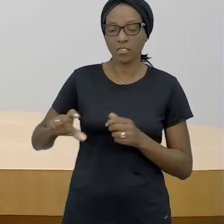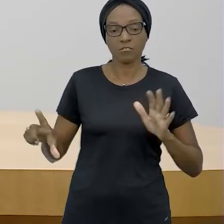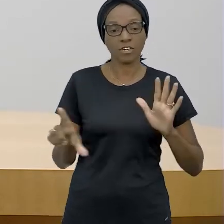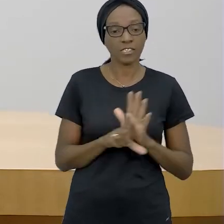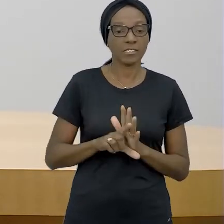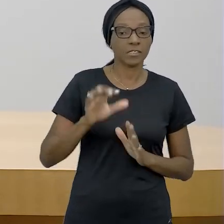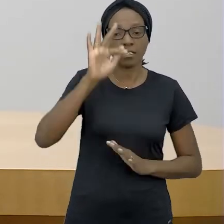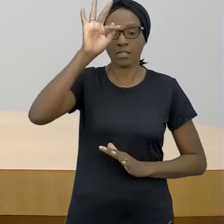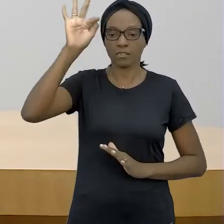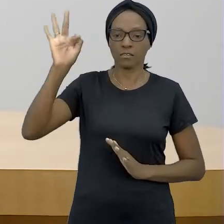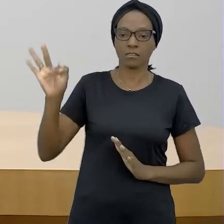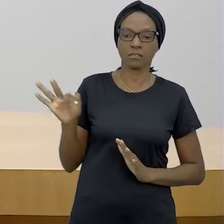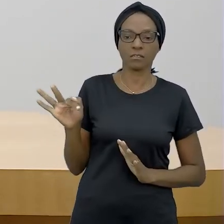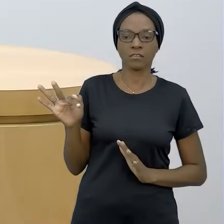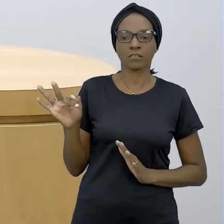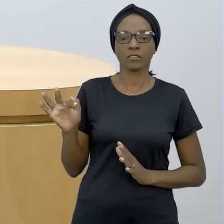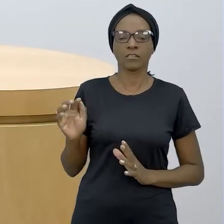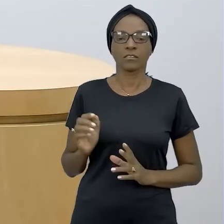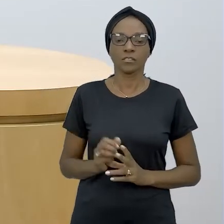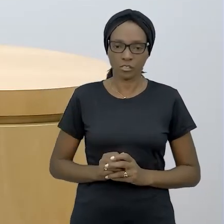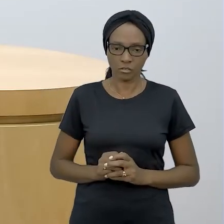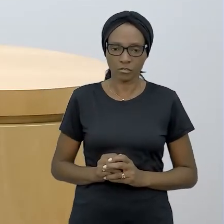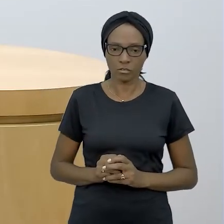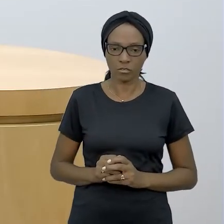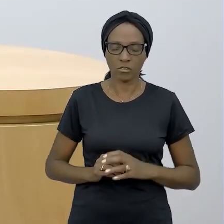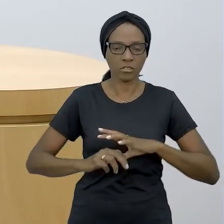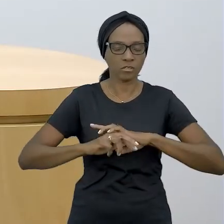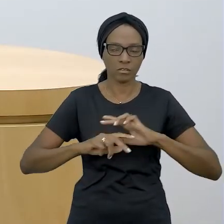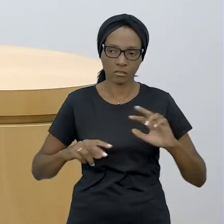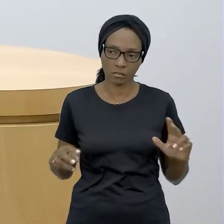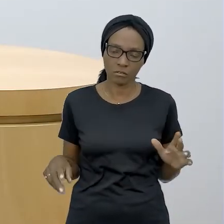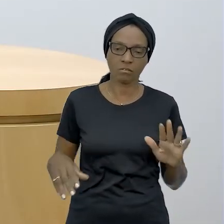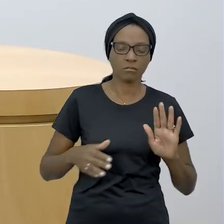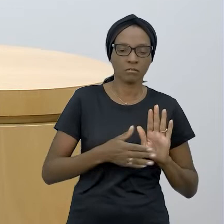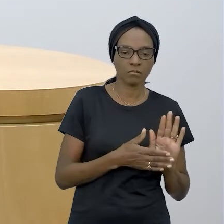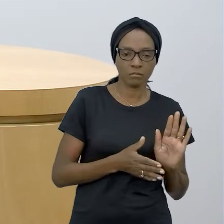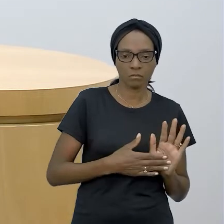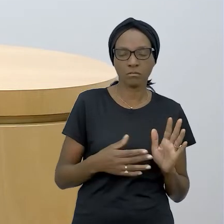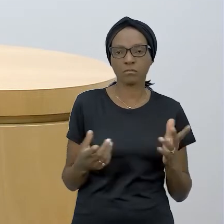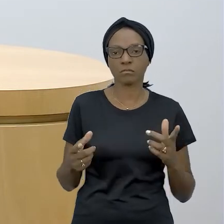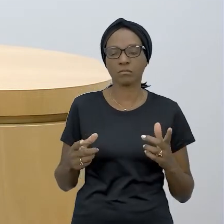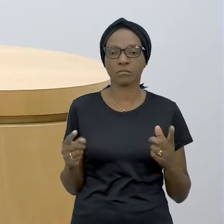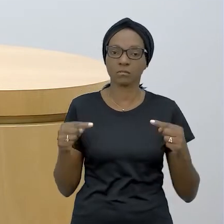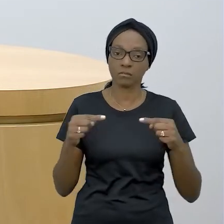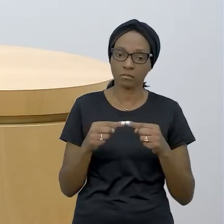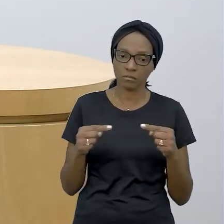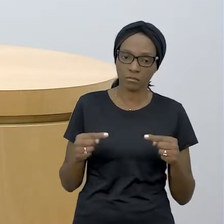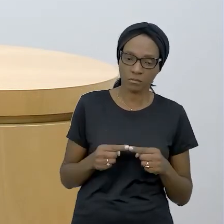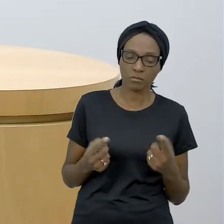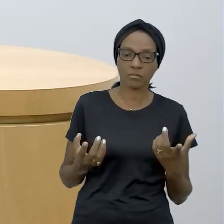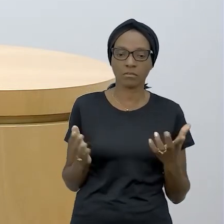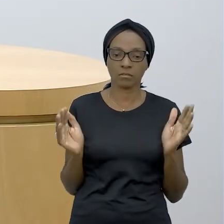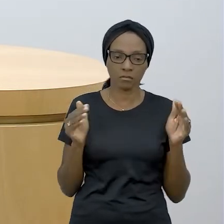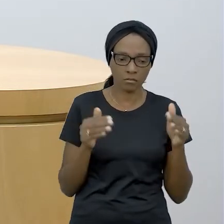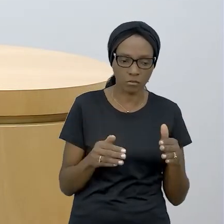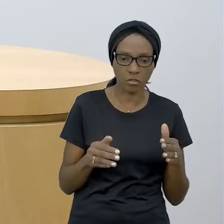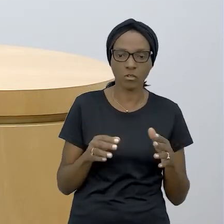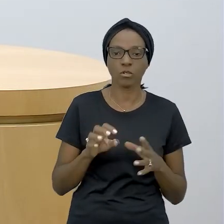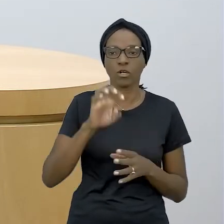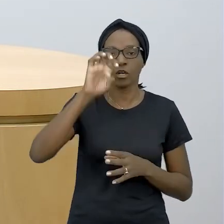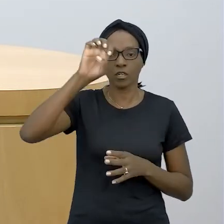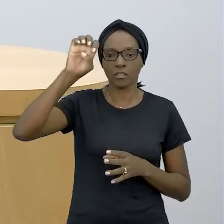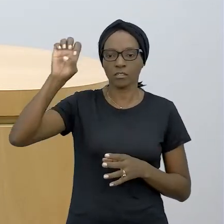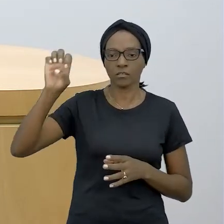âmbito efetivamente nacional e suas proposituras, né, envolvem, né, se aplicam a todos